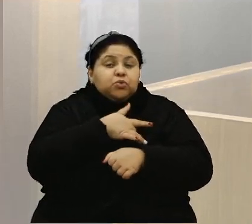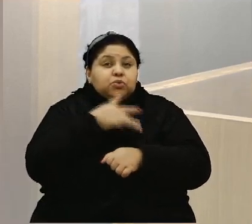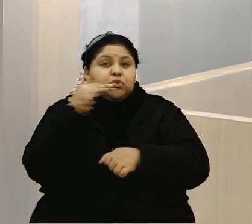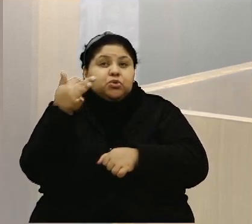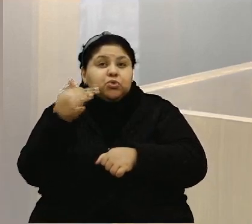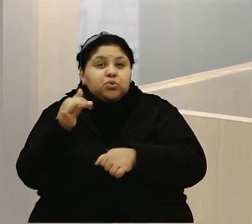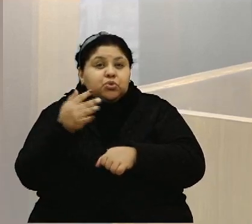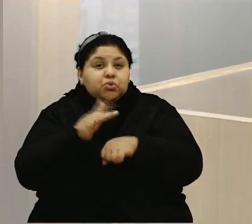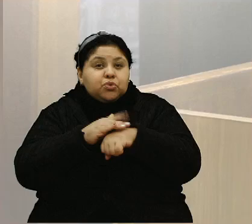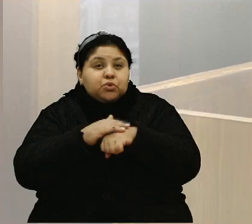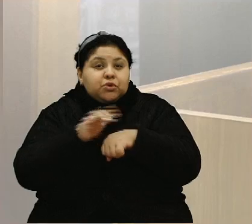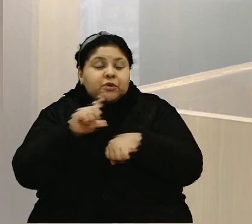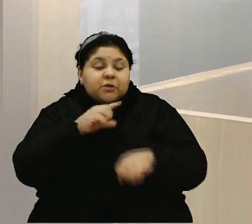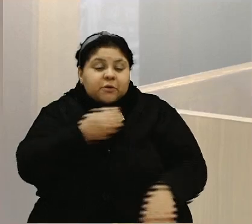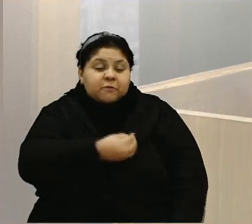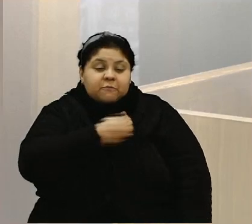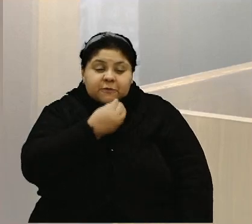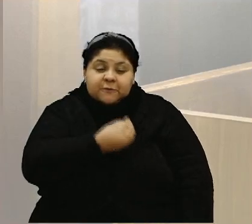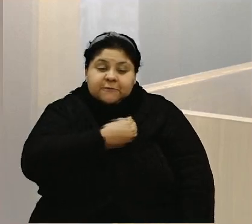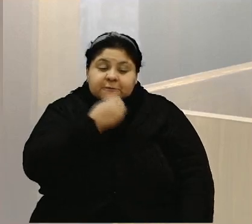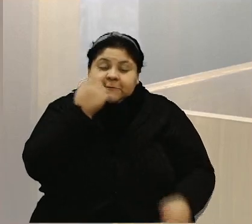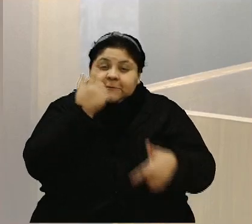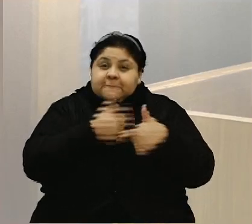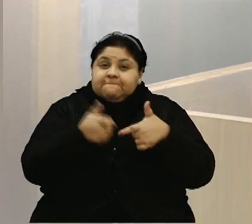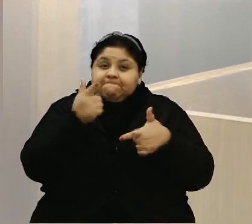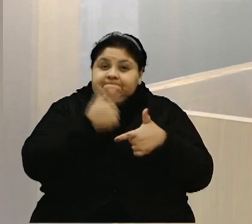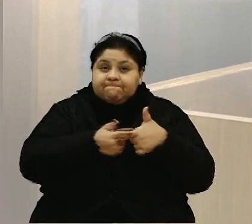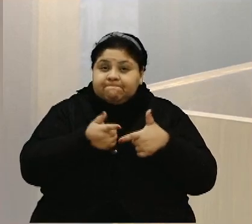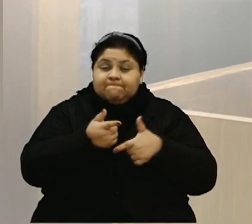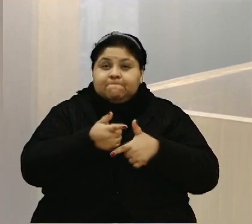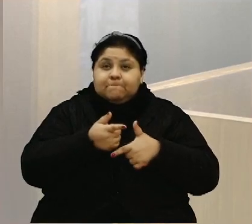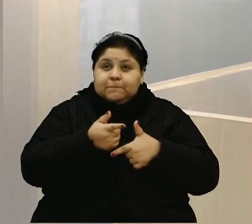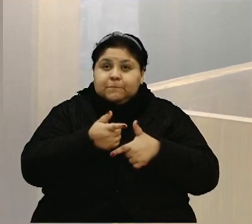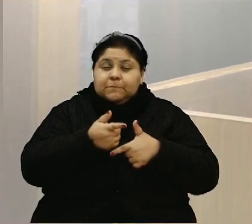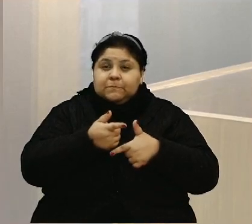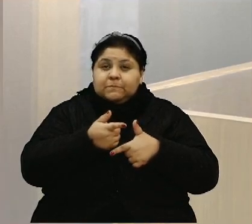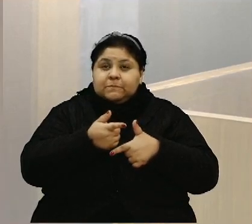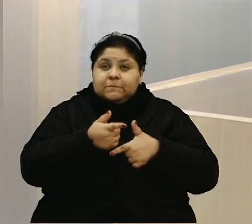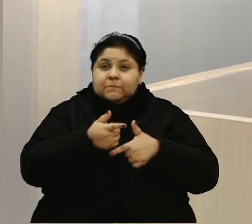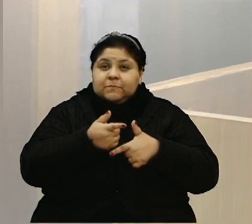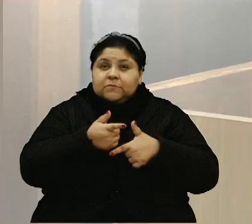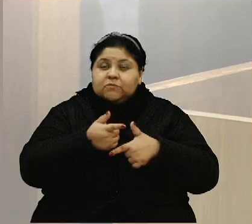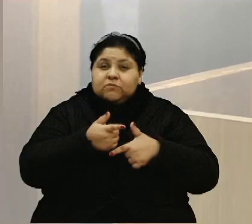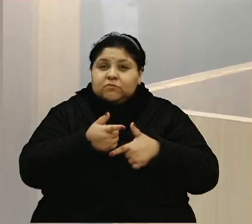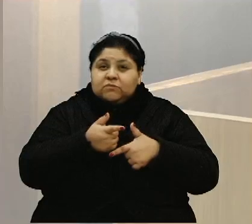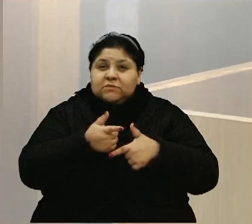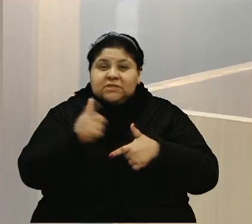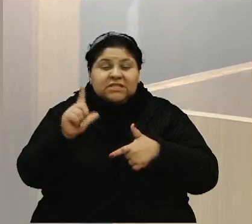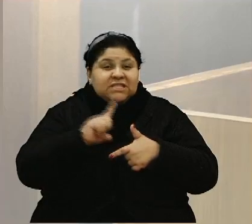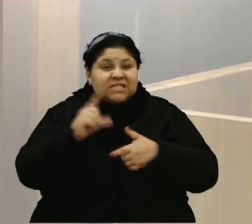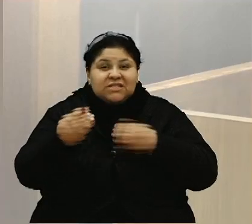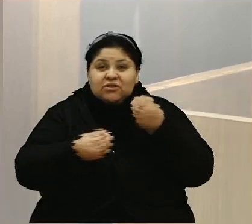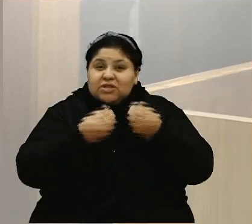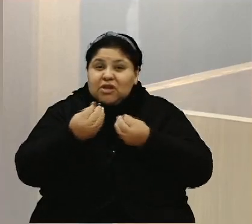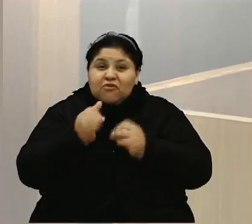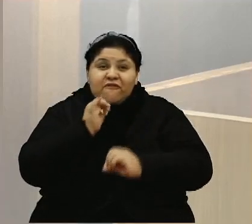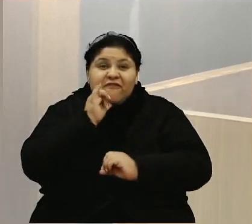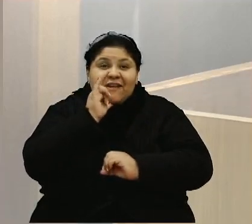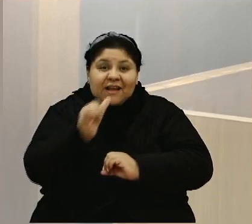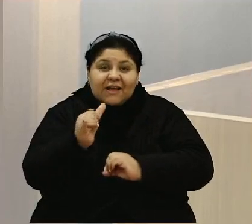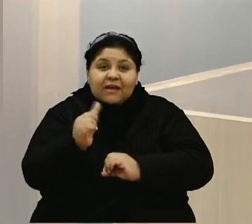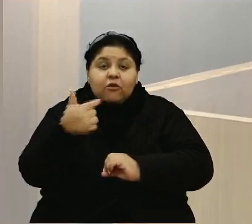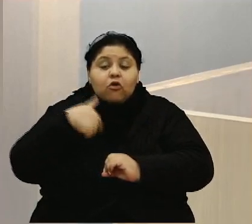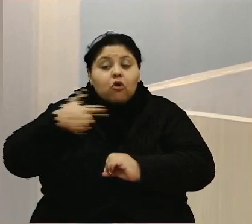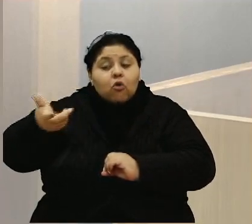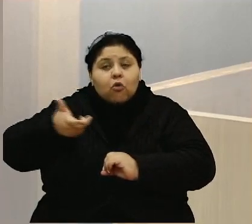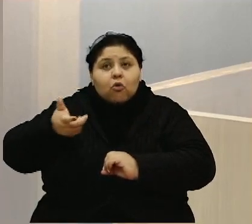uma situação alarmante. Se possível, uma parte. Não tenho o que dizer. Eu